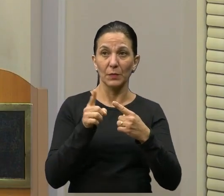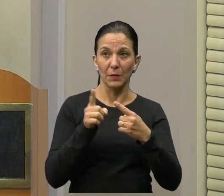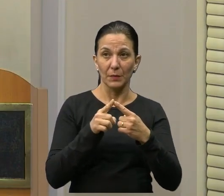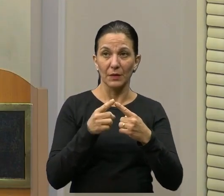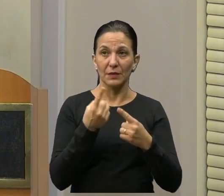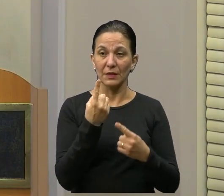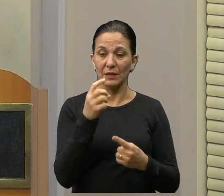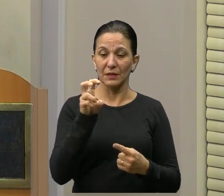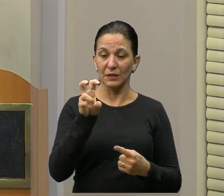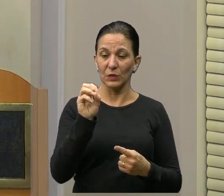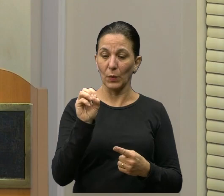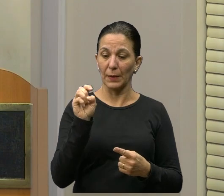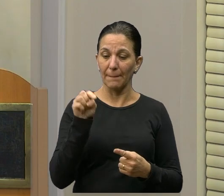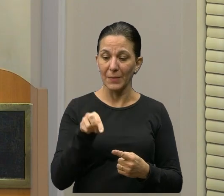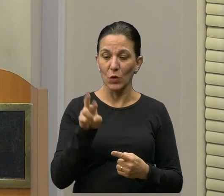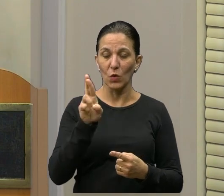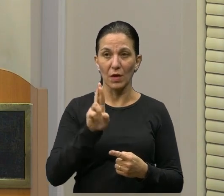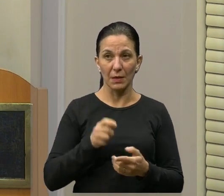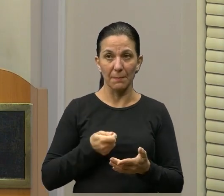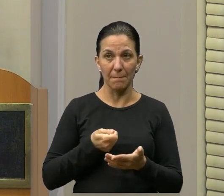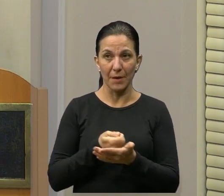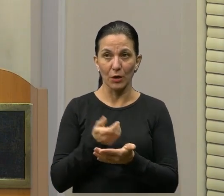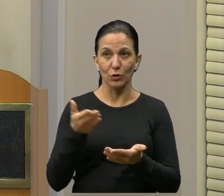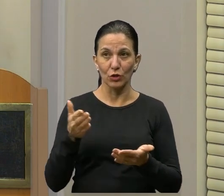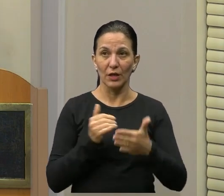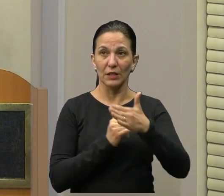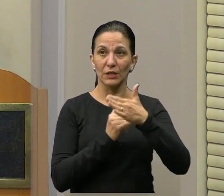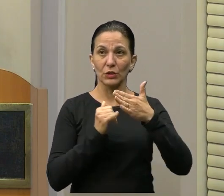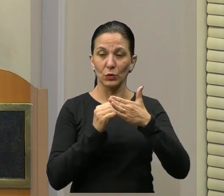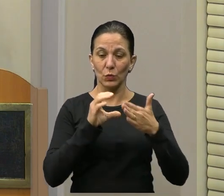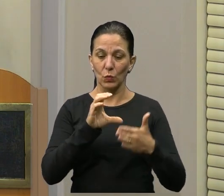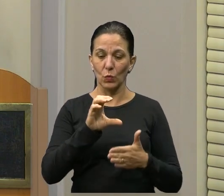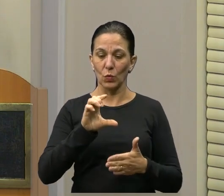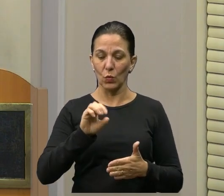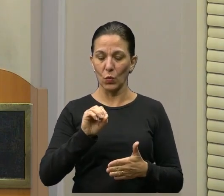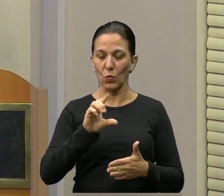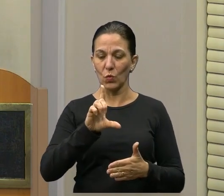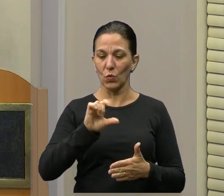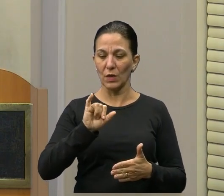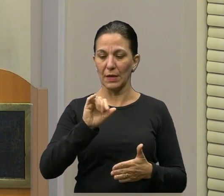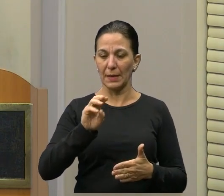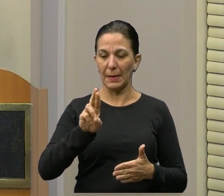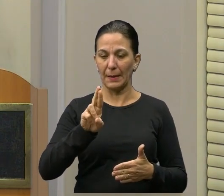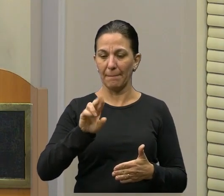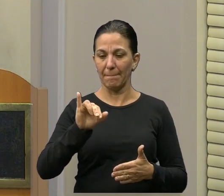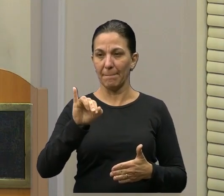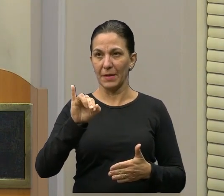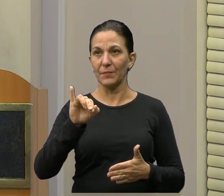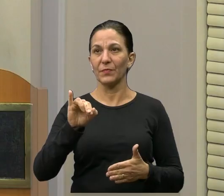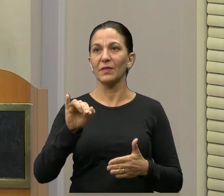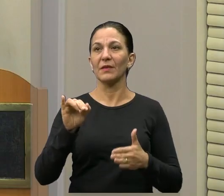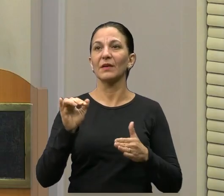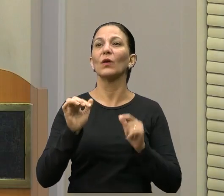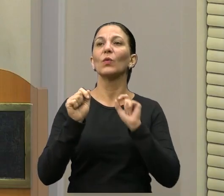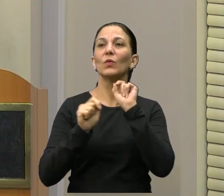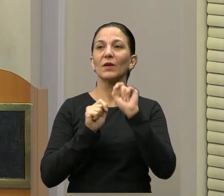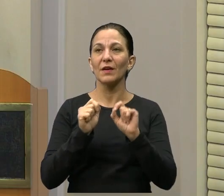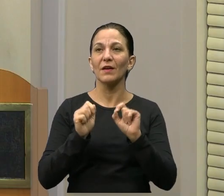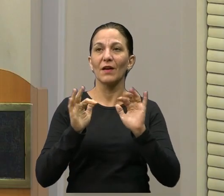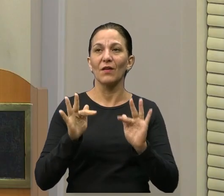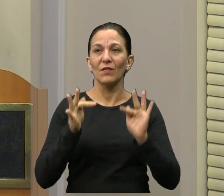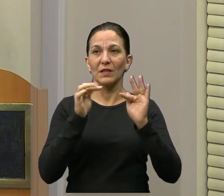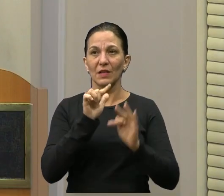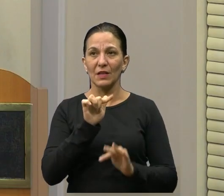valor de 150 mil já pago para o Instituto Colibri, para ser aplicada na Festa Literária da Morada do Sol,